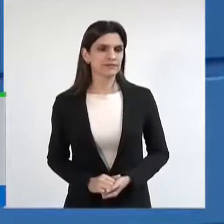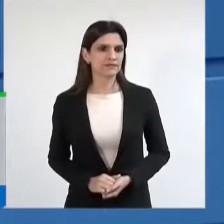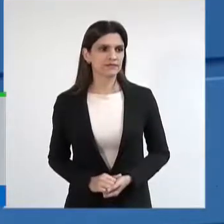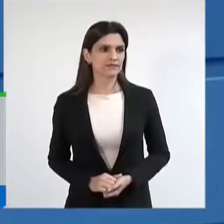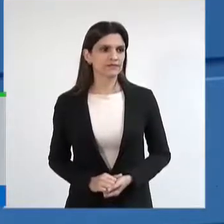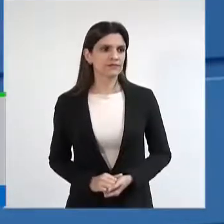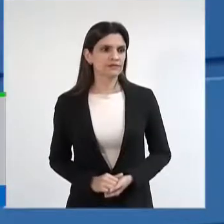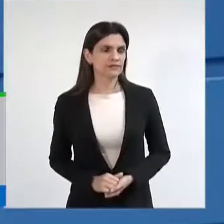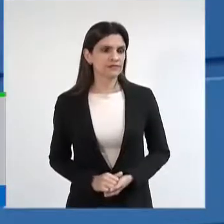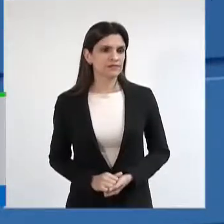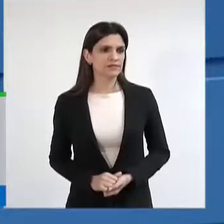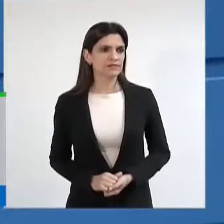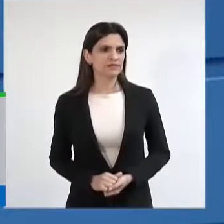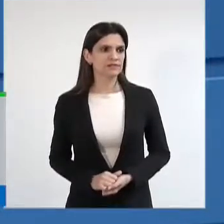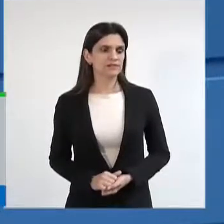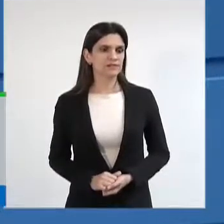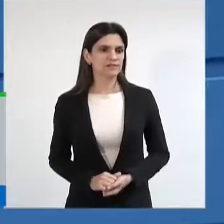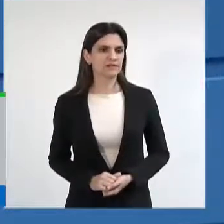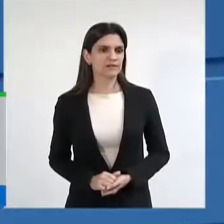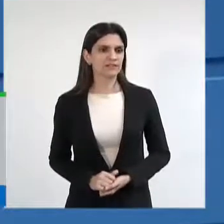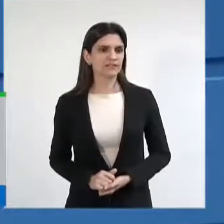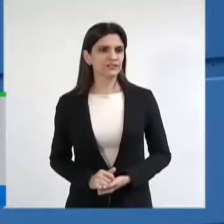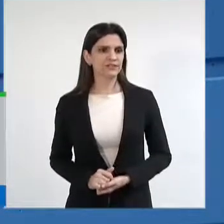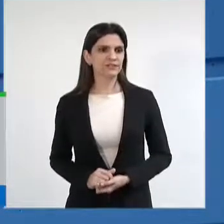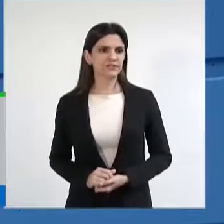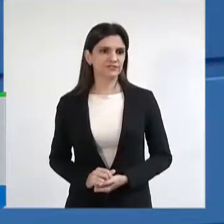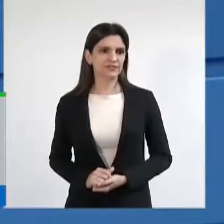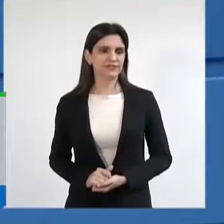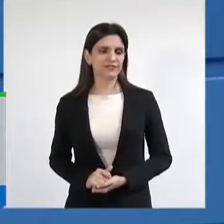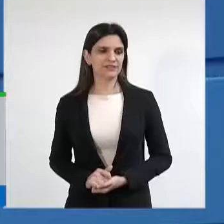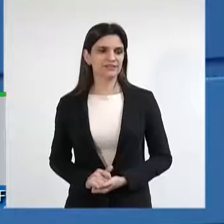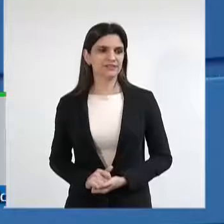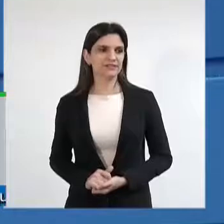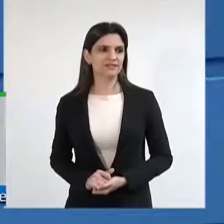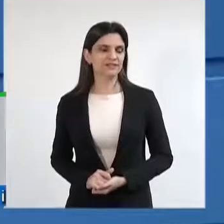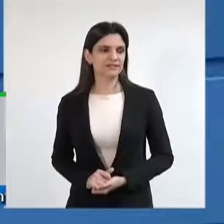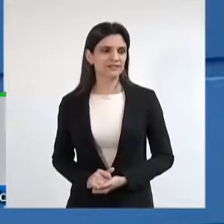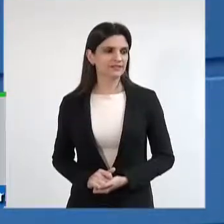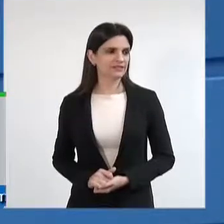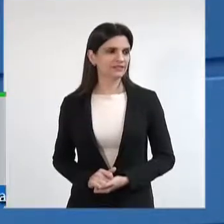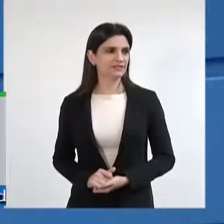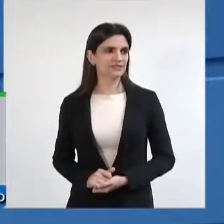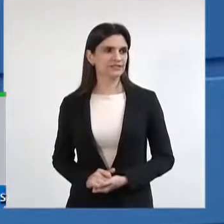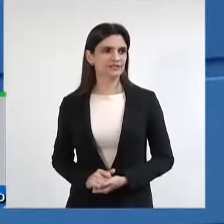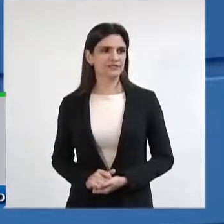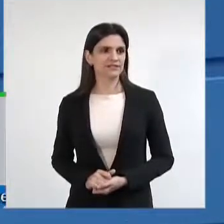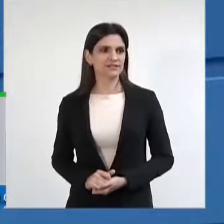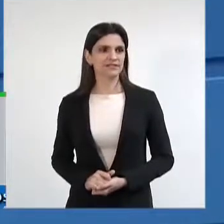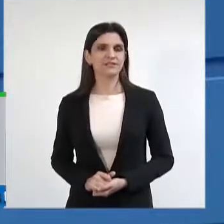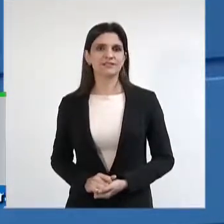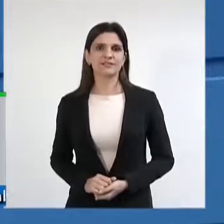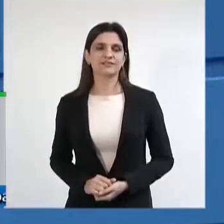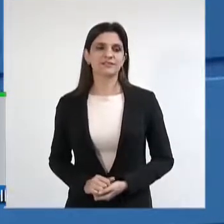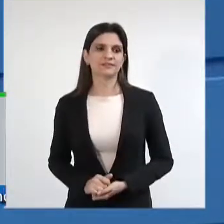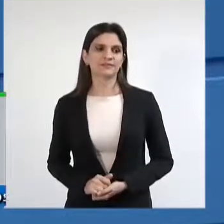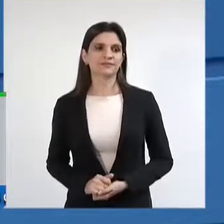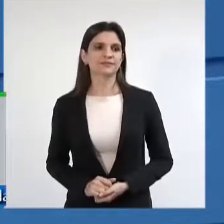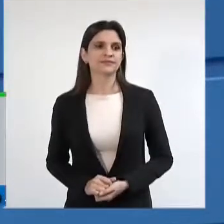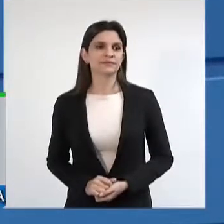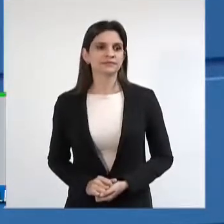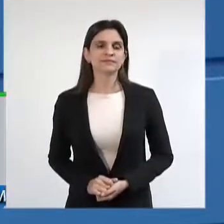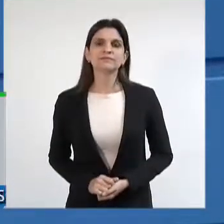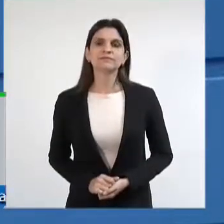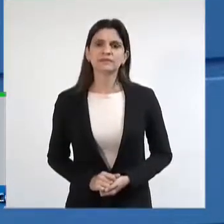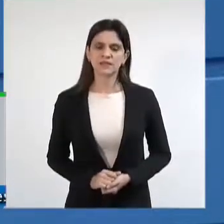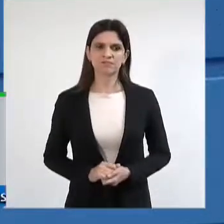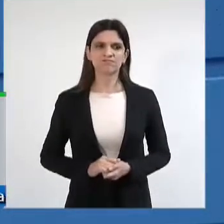Teixeira. Muito obrigado, deputado Pedro Kemp. Bom, primeiro eu quero parabenizar Vossa Excelência, porque não tem país nenhum